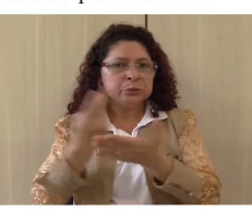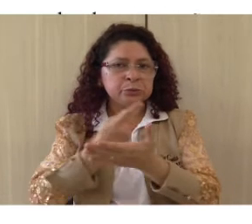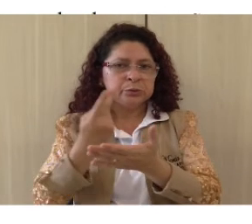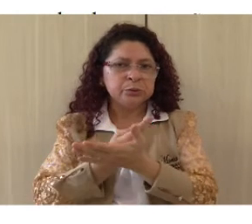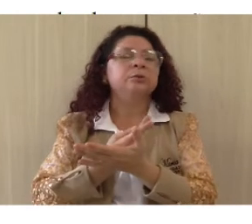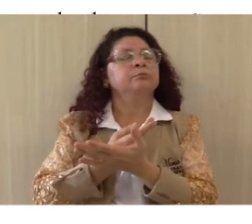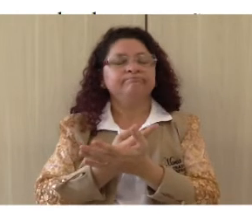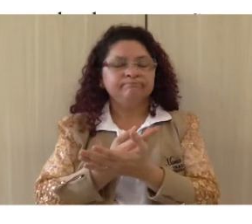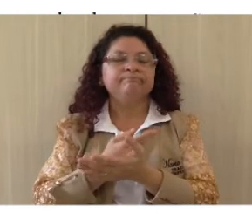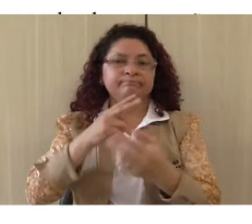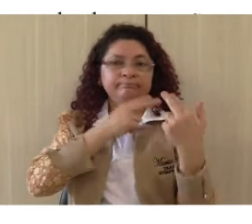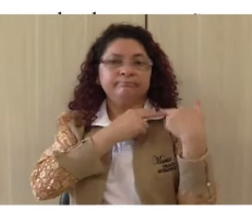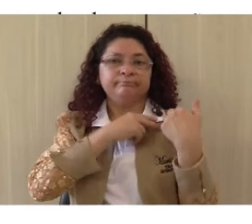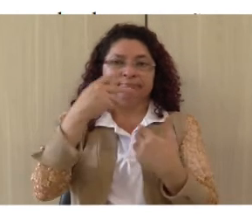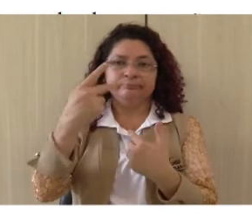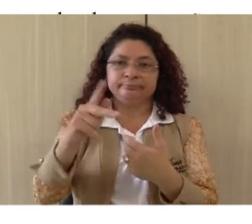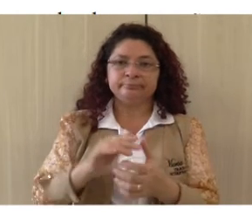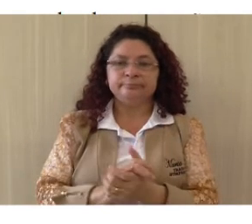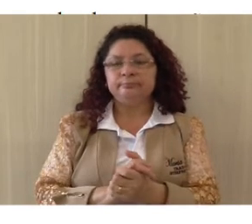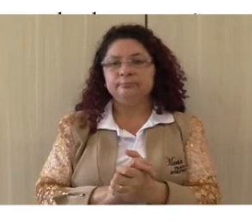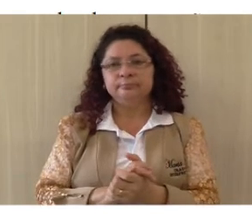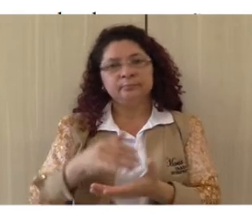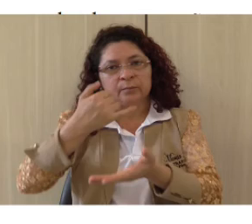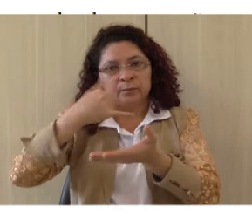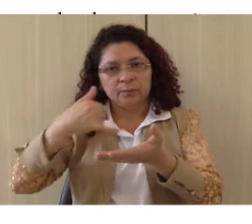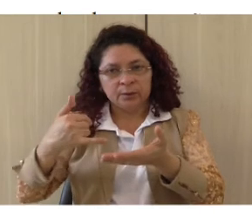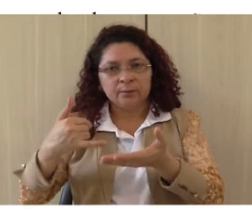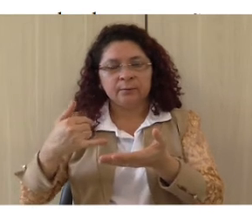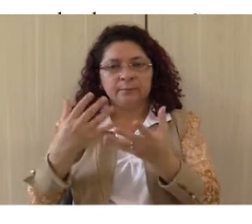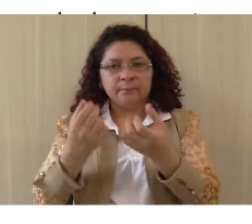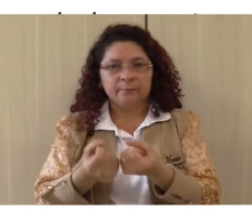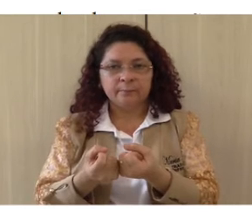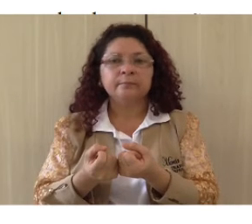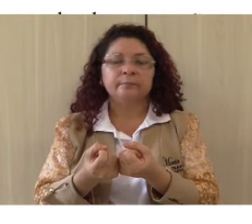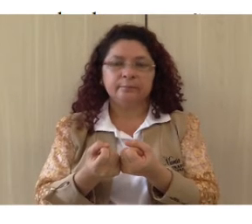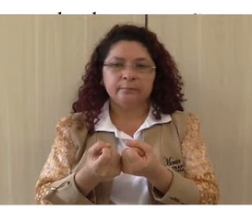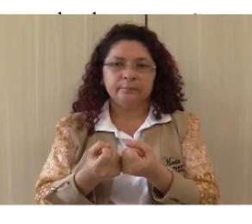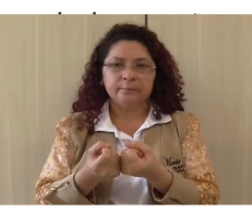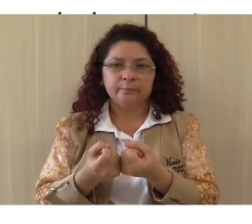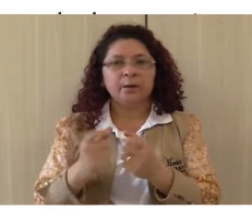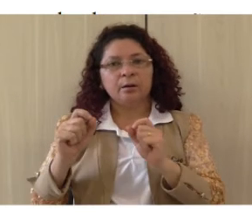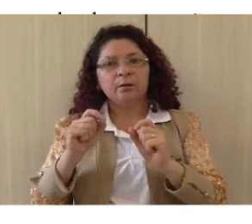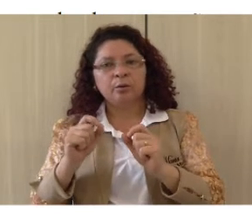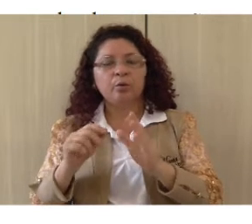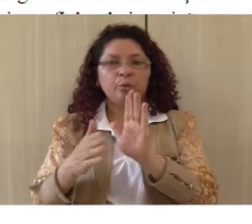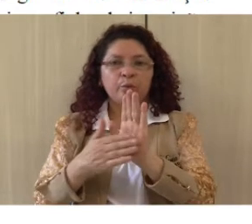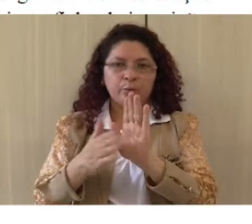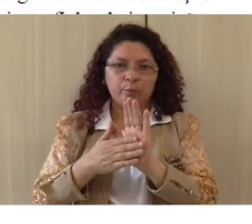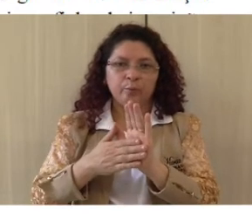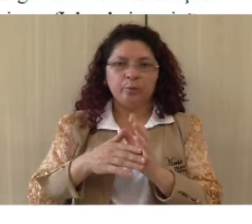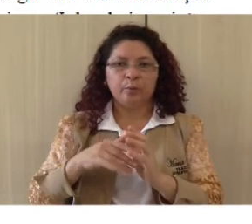Item 4.6. O pedido de inscrição implicará a aceitação expressa das condições estabelecidas no